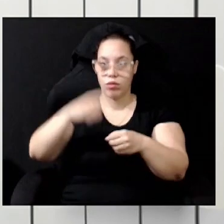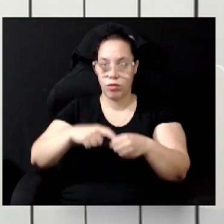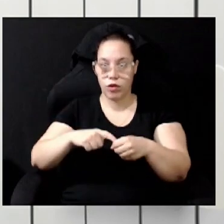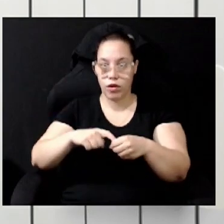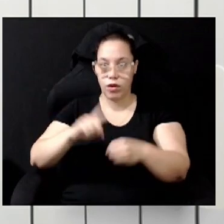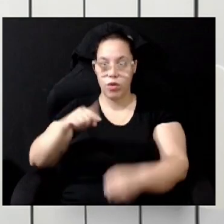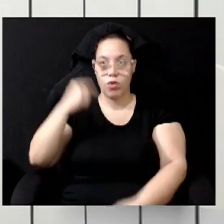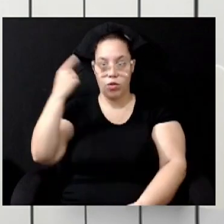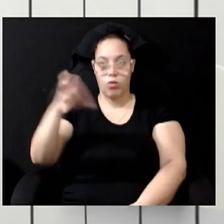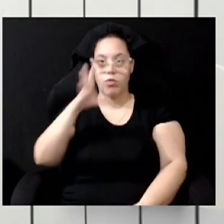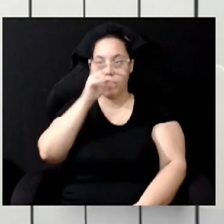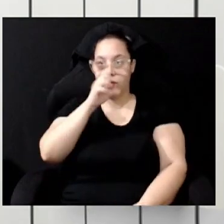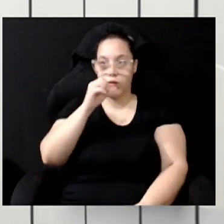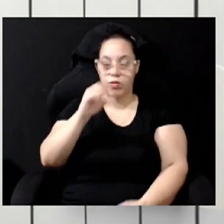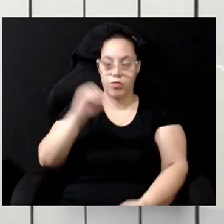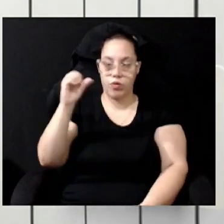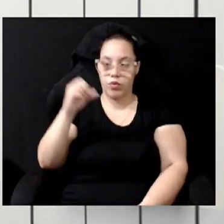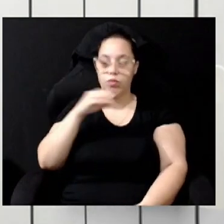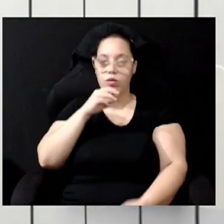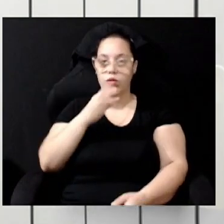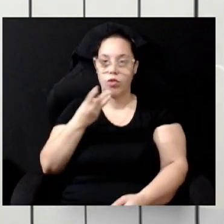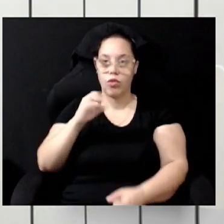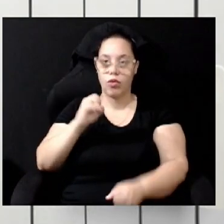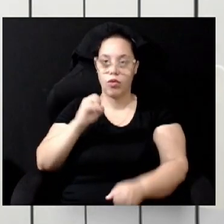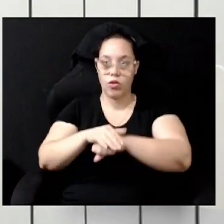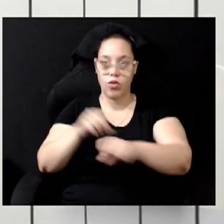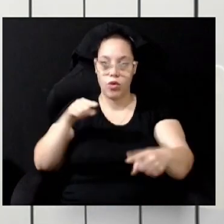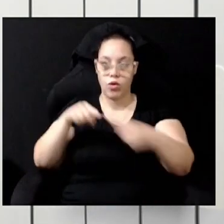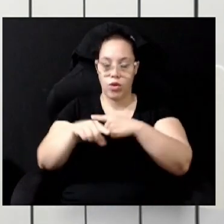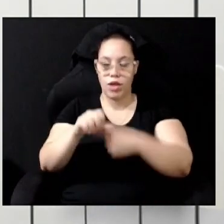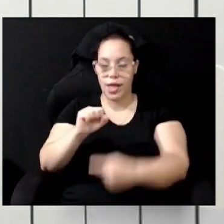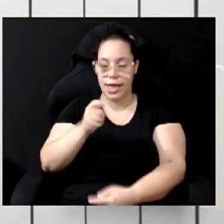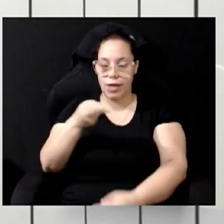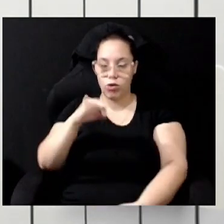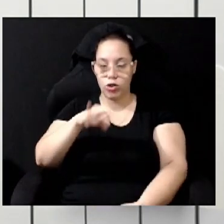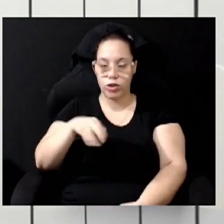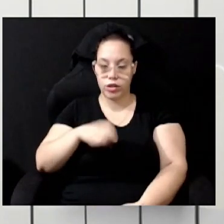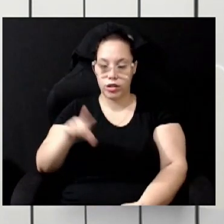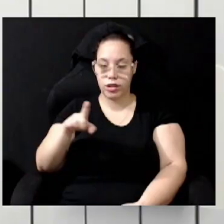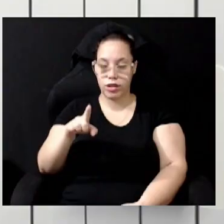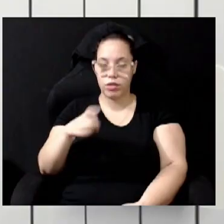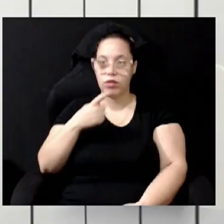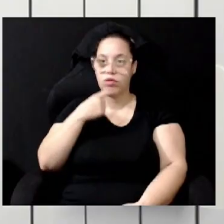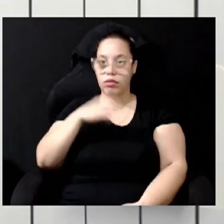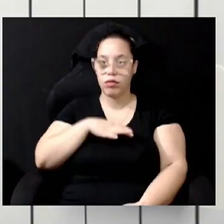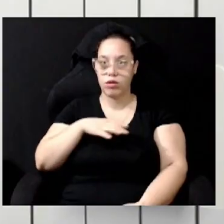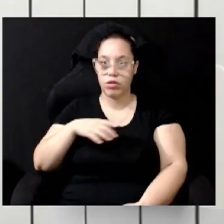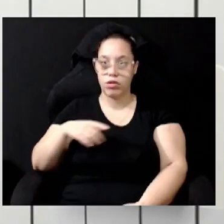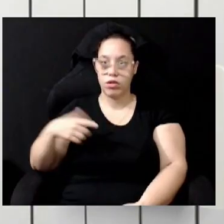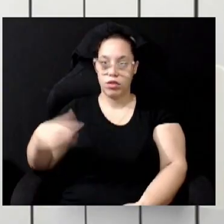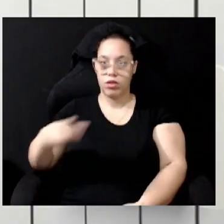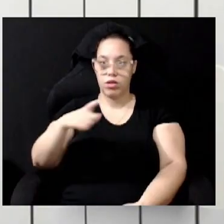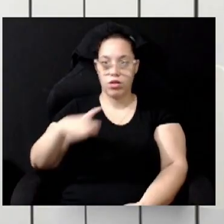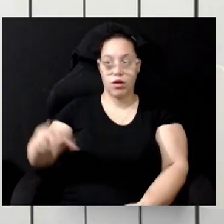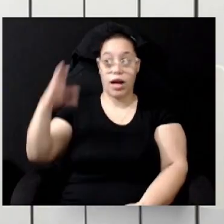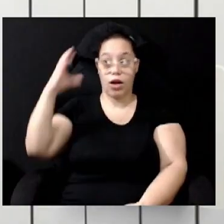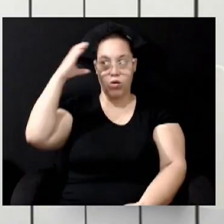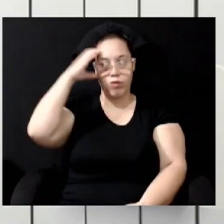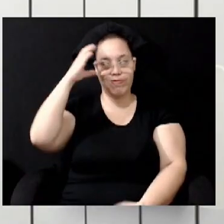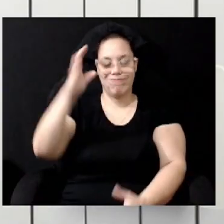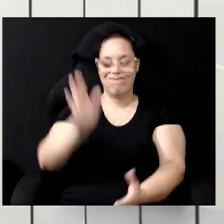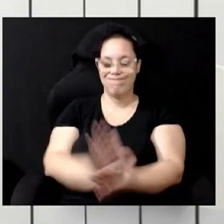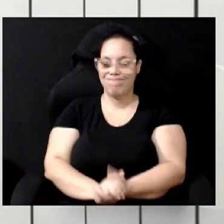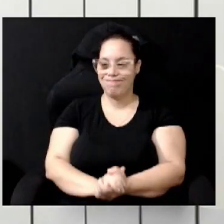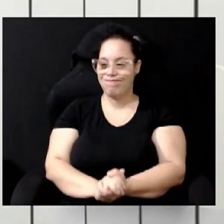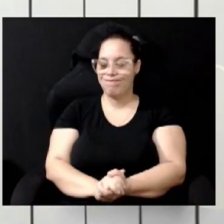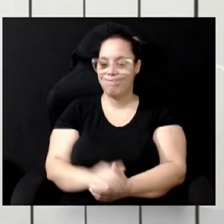sábado, 9h30 da noite, contra São José, aqui em Campinas, no ginásio do Taquaral. 12h